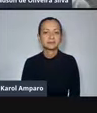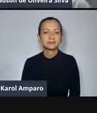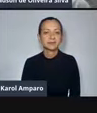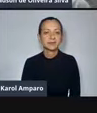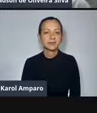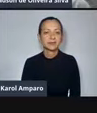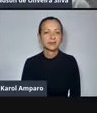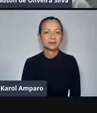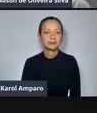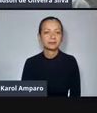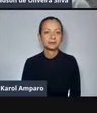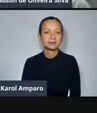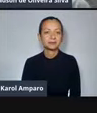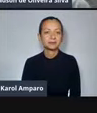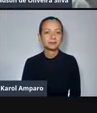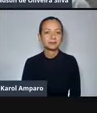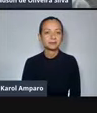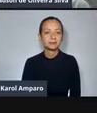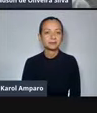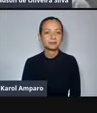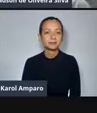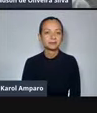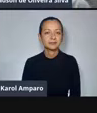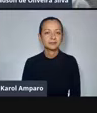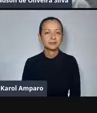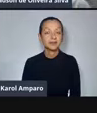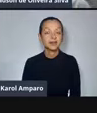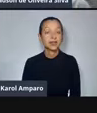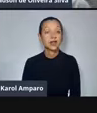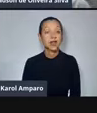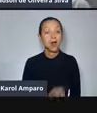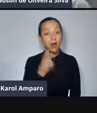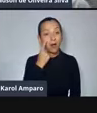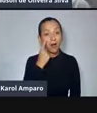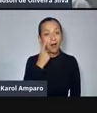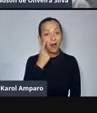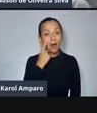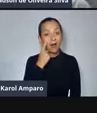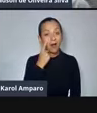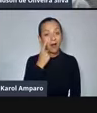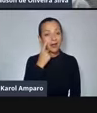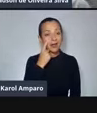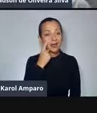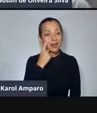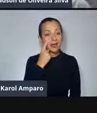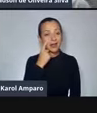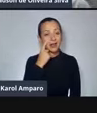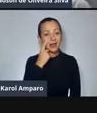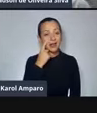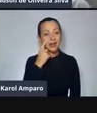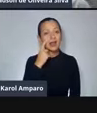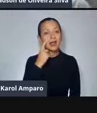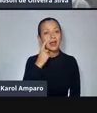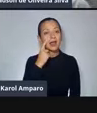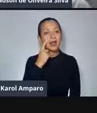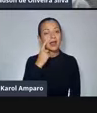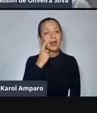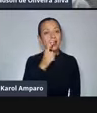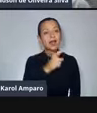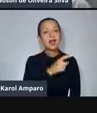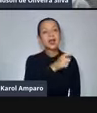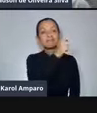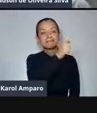E aí está, também, olha que grande filósofo. Capoeirista não é aquele que sabe movimentar o